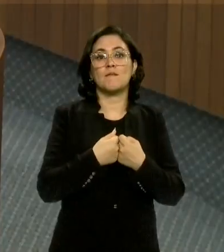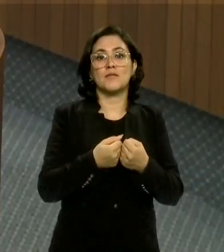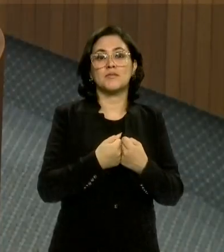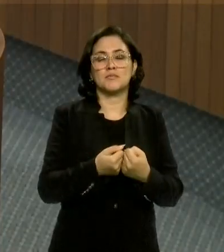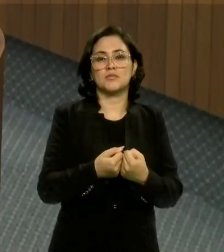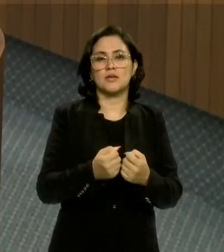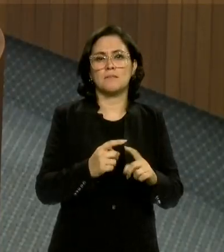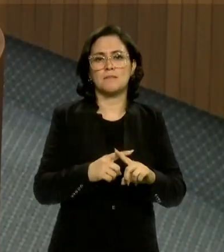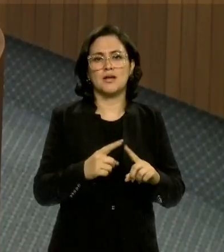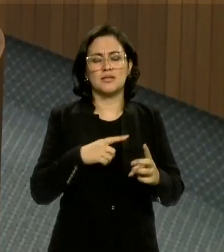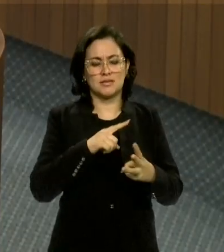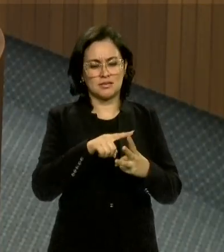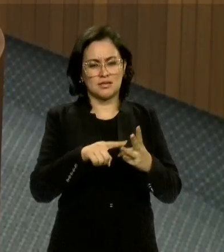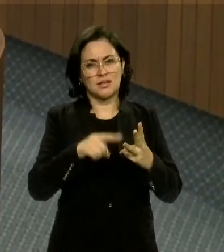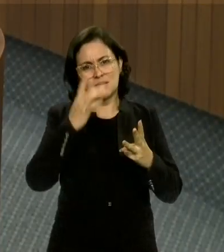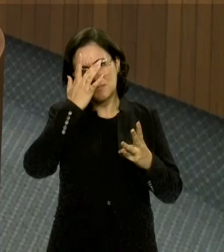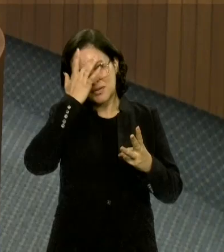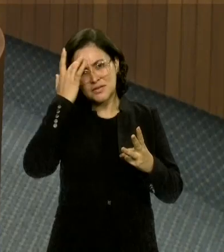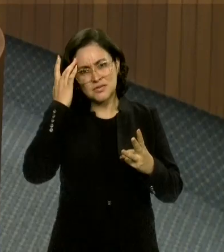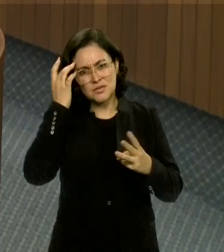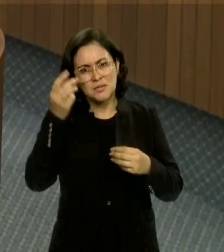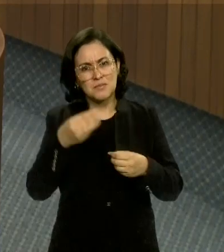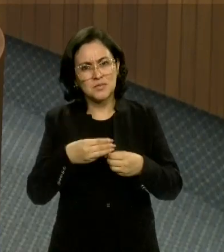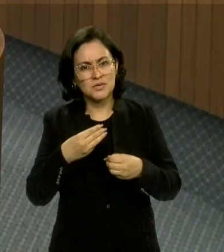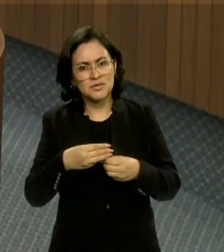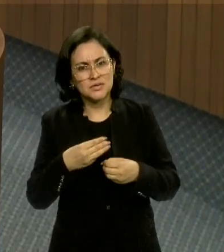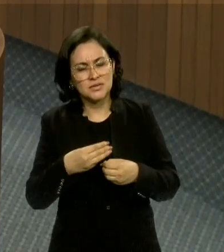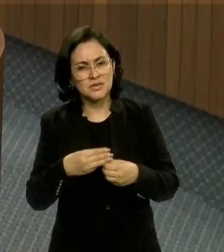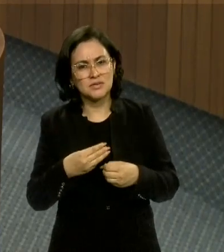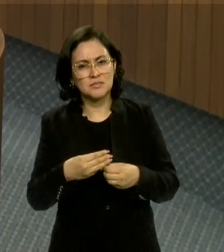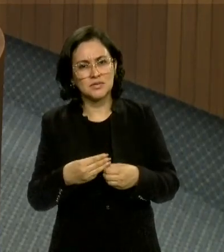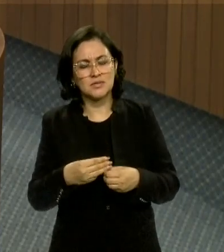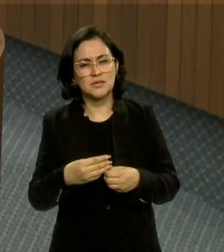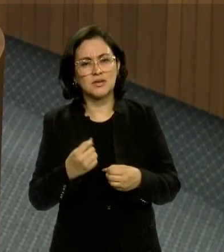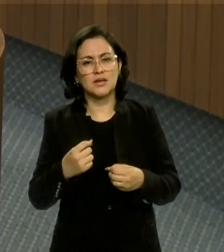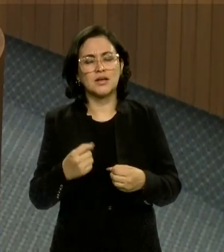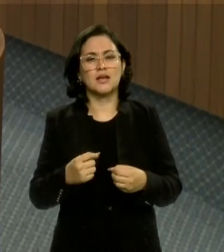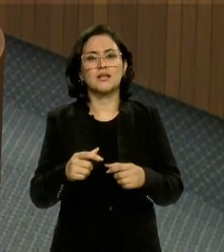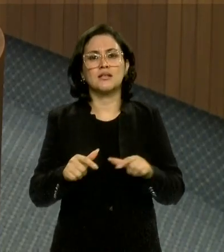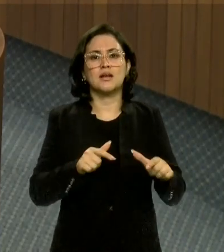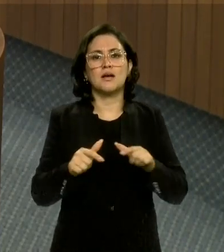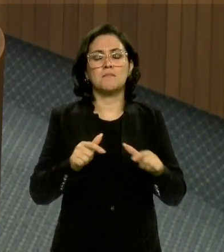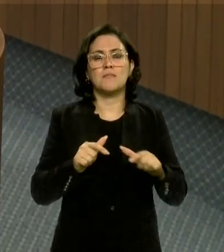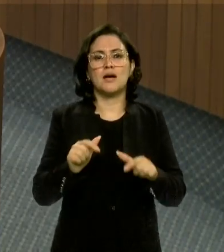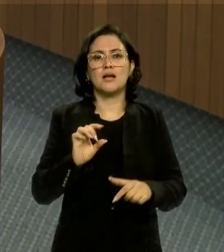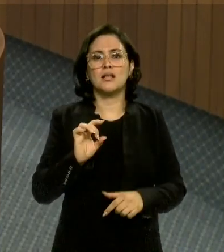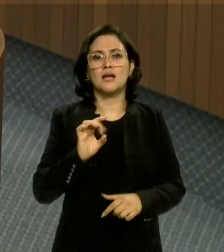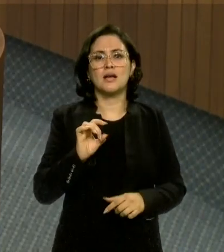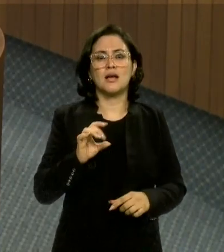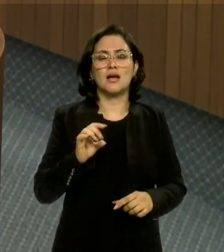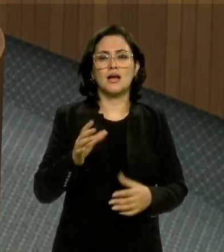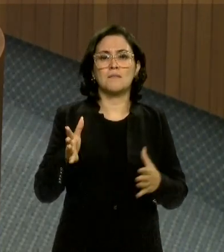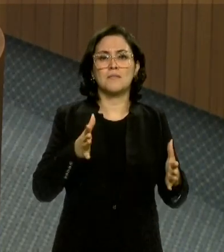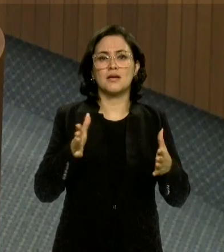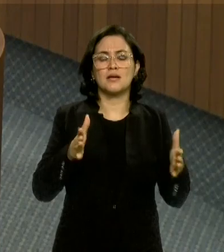Guarda Municipal escaladas por turno no terminal da Praia Grande, que é o